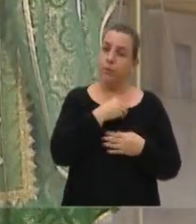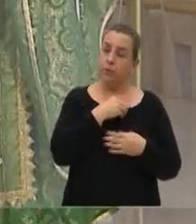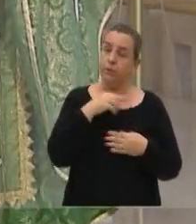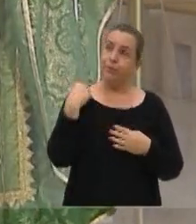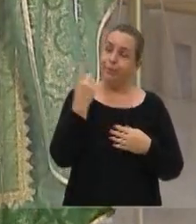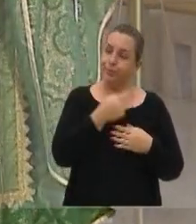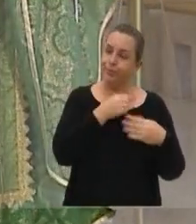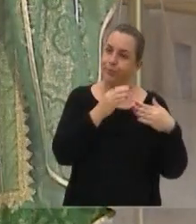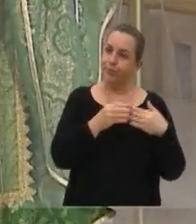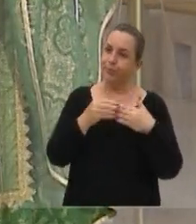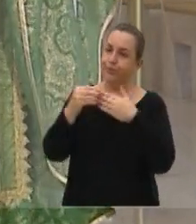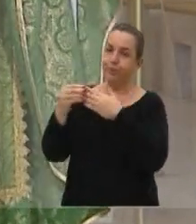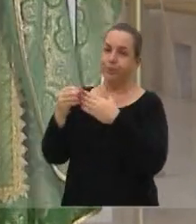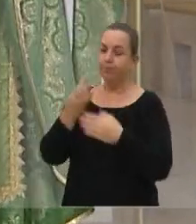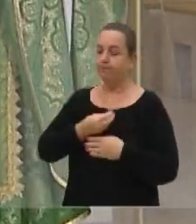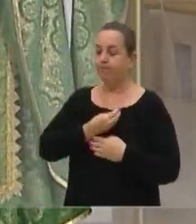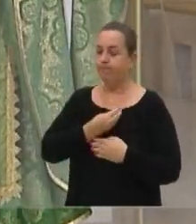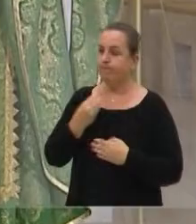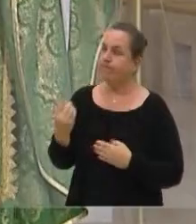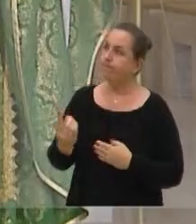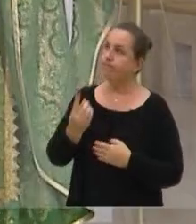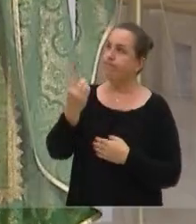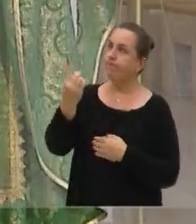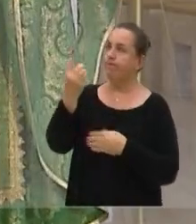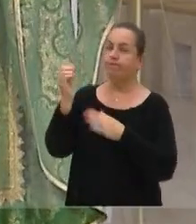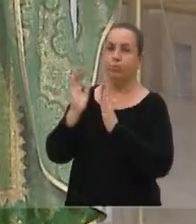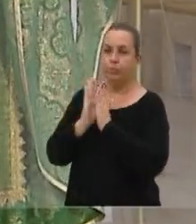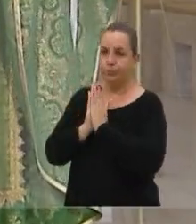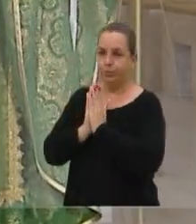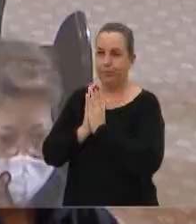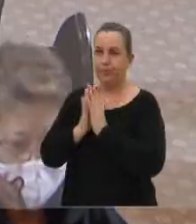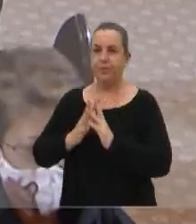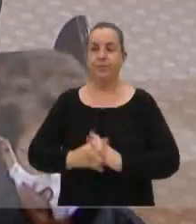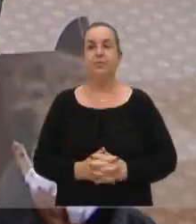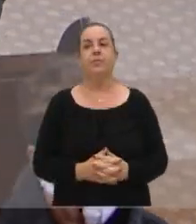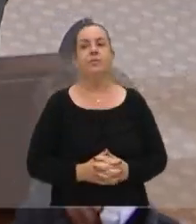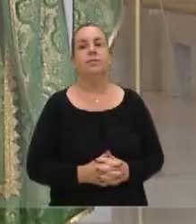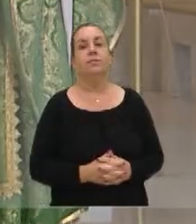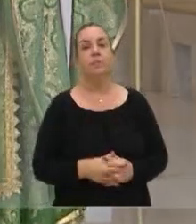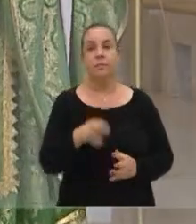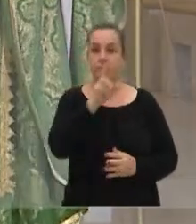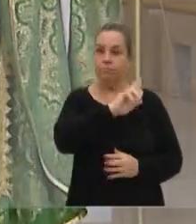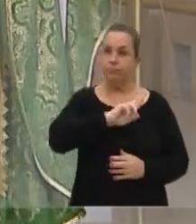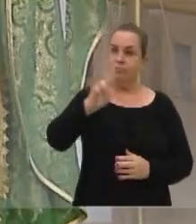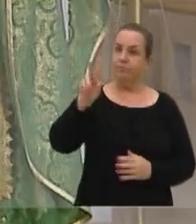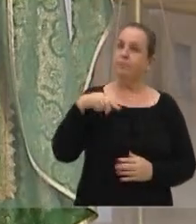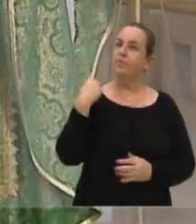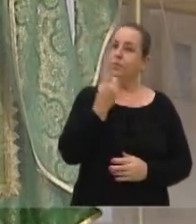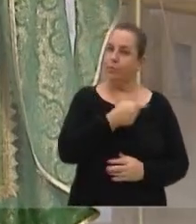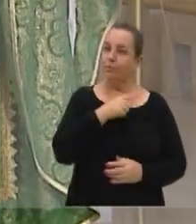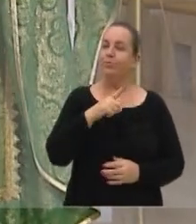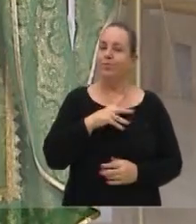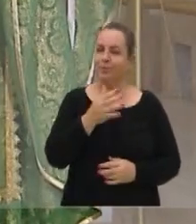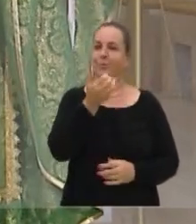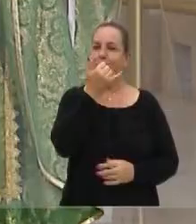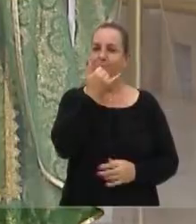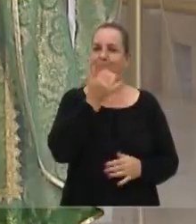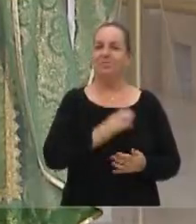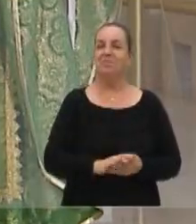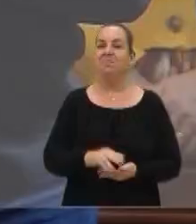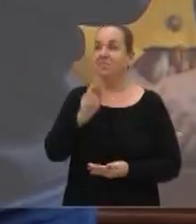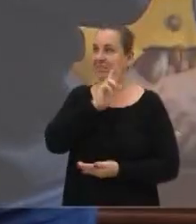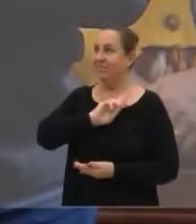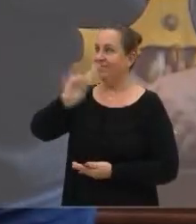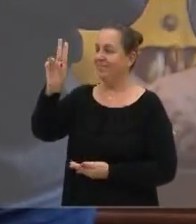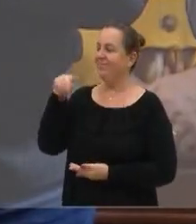nossos pecados e nos conduza à vida eterna. Amém. Senhor, tende piedade de